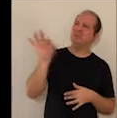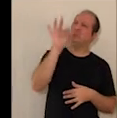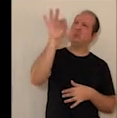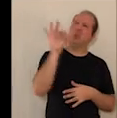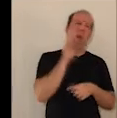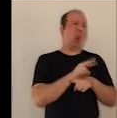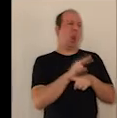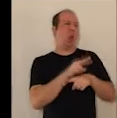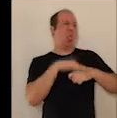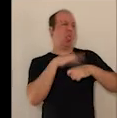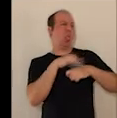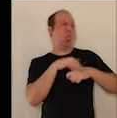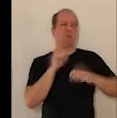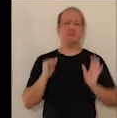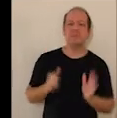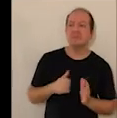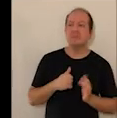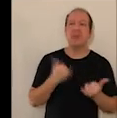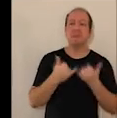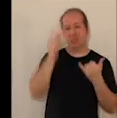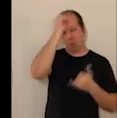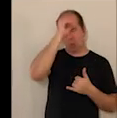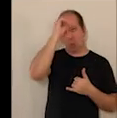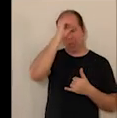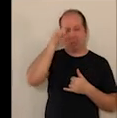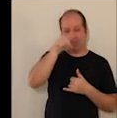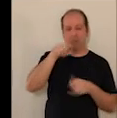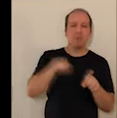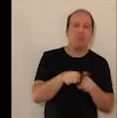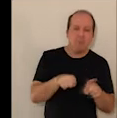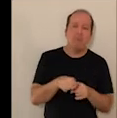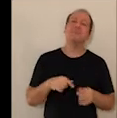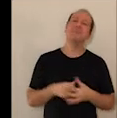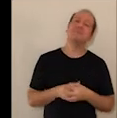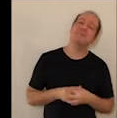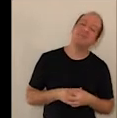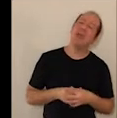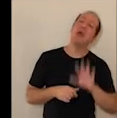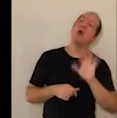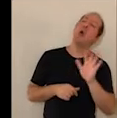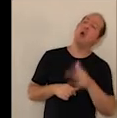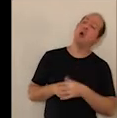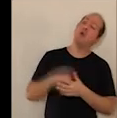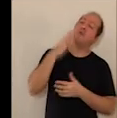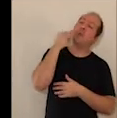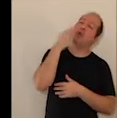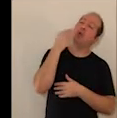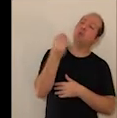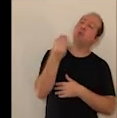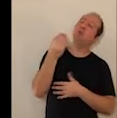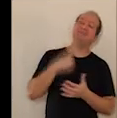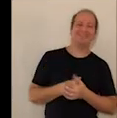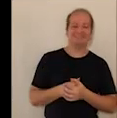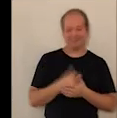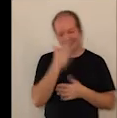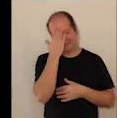adulador. Não caia na tolice de falar com ele, tem um diabo no corpo. E, Volpone, como está? Ah, quanta